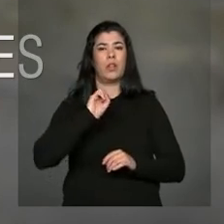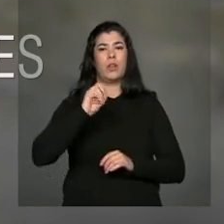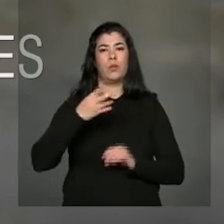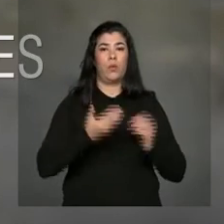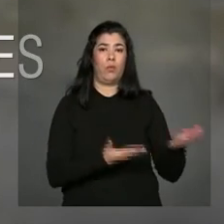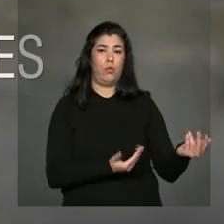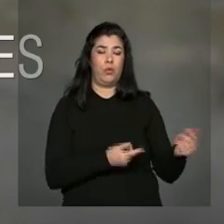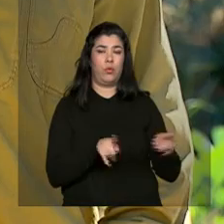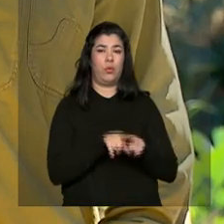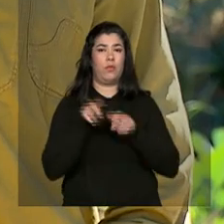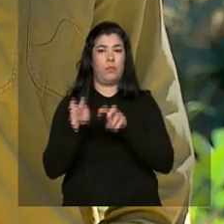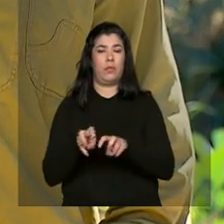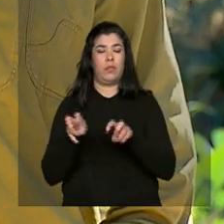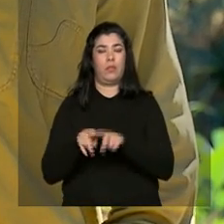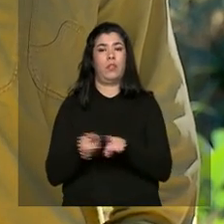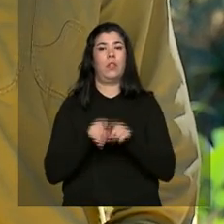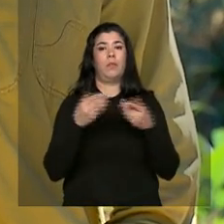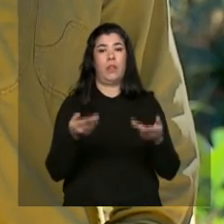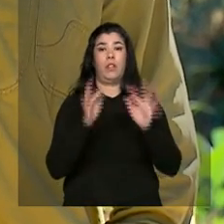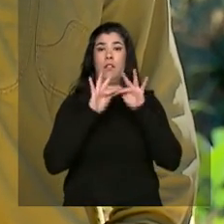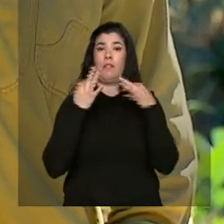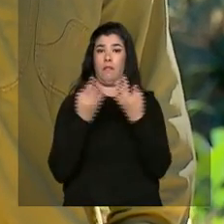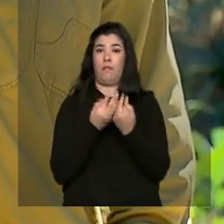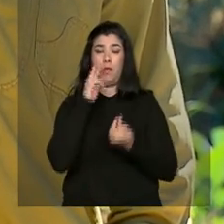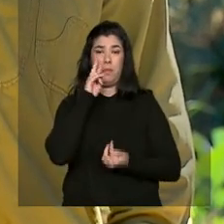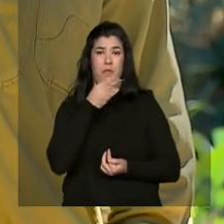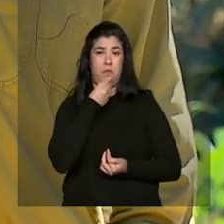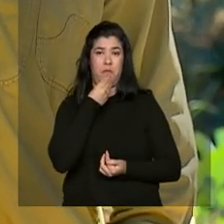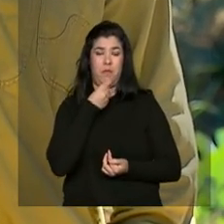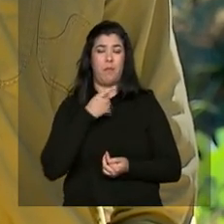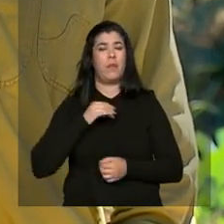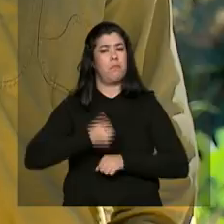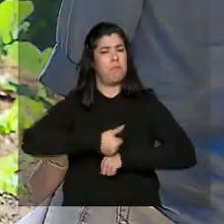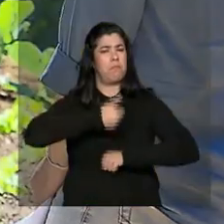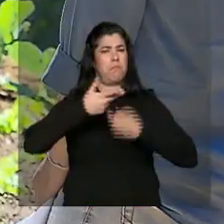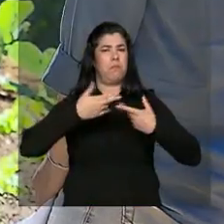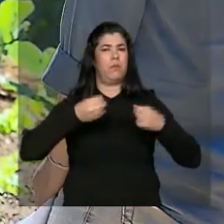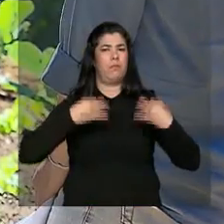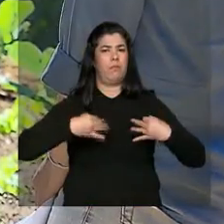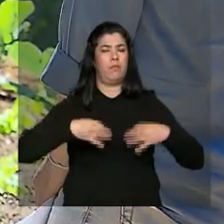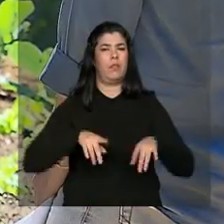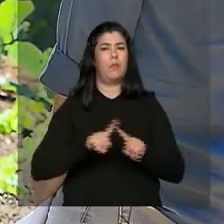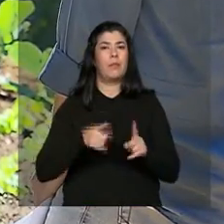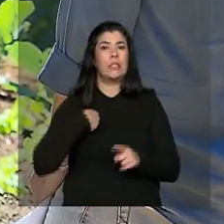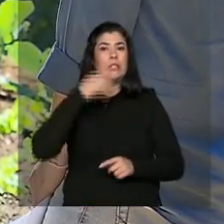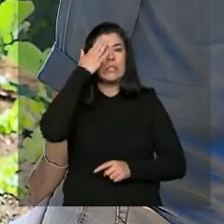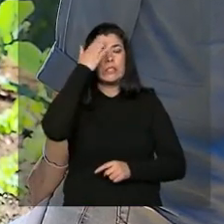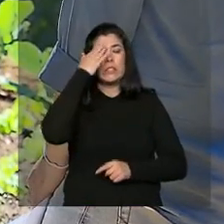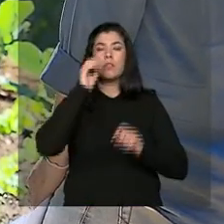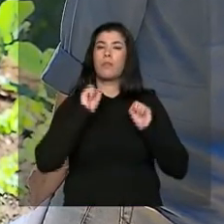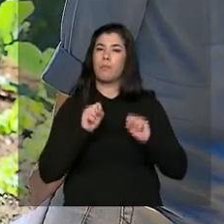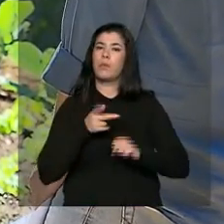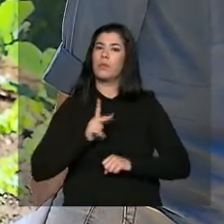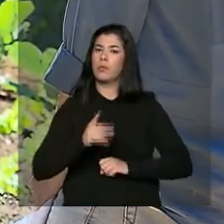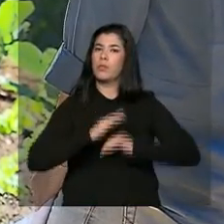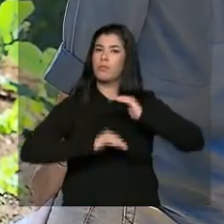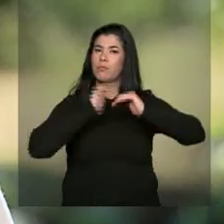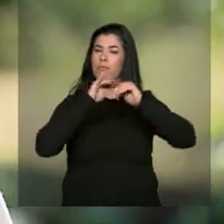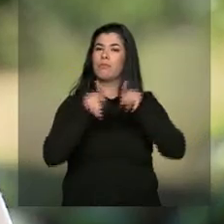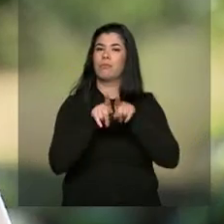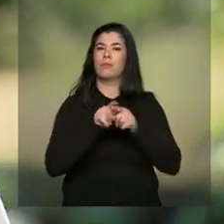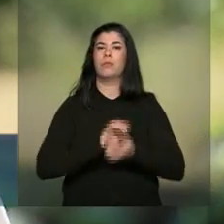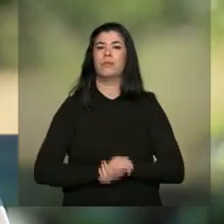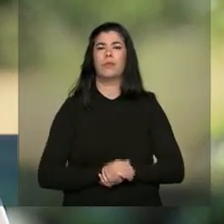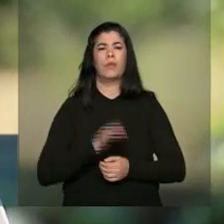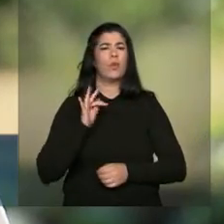jovens agricultores. Para a família do seu Pereira, as coisas melhoraram, mas eles sabem que podem mais.